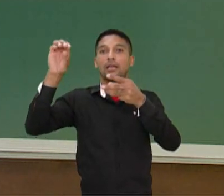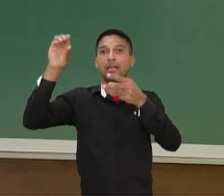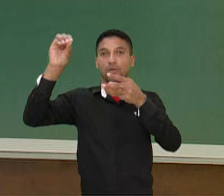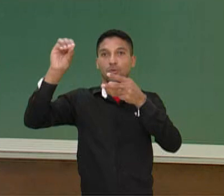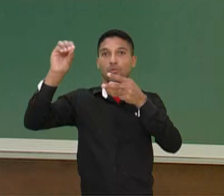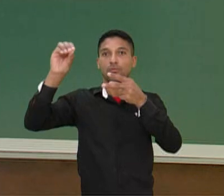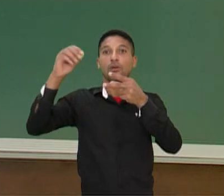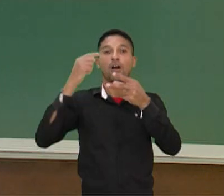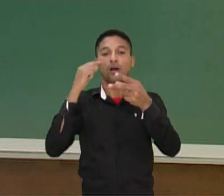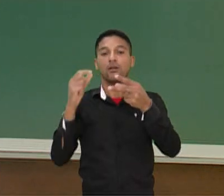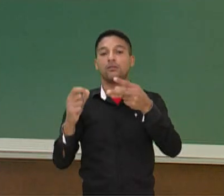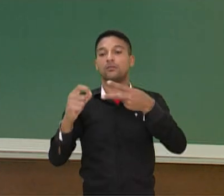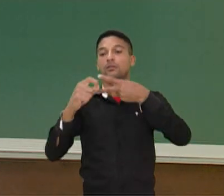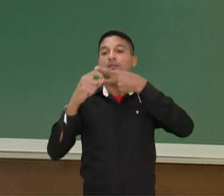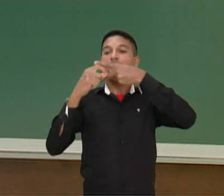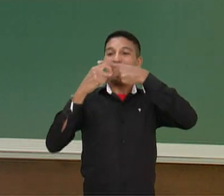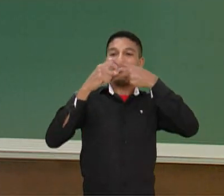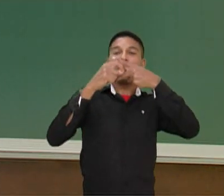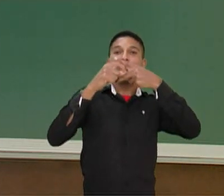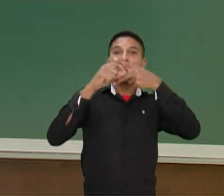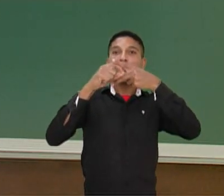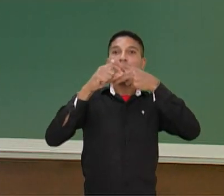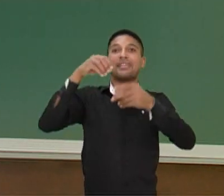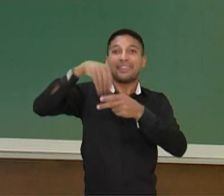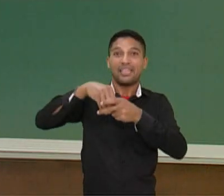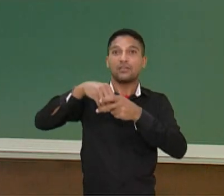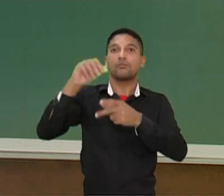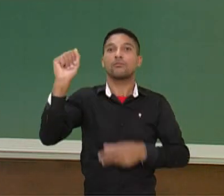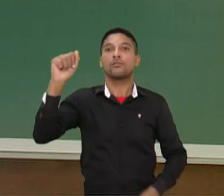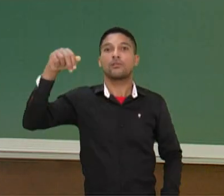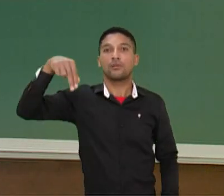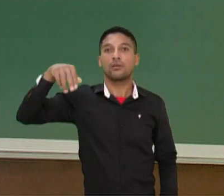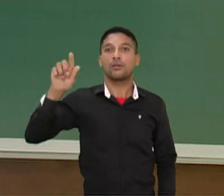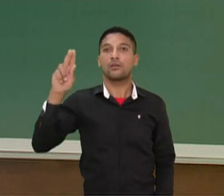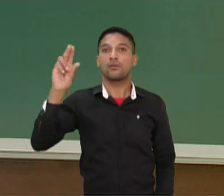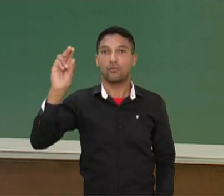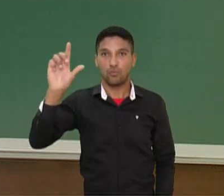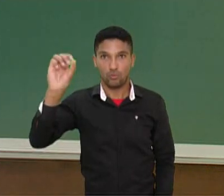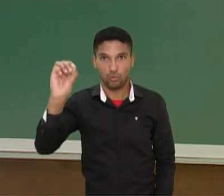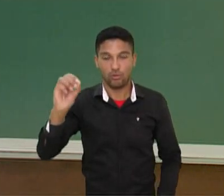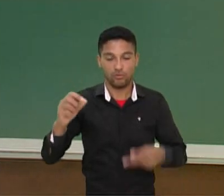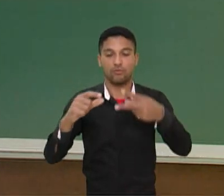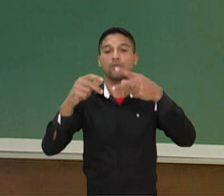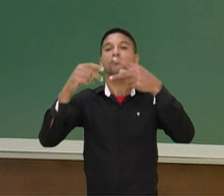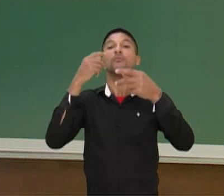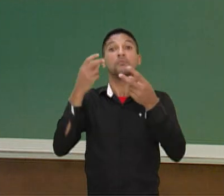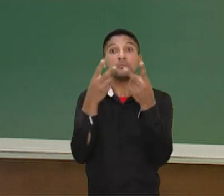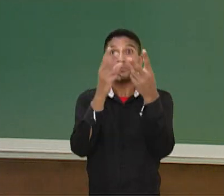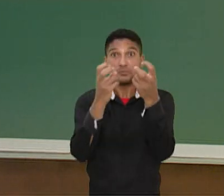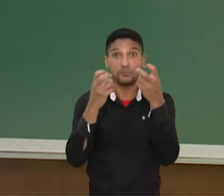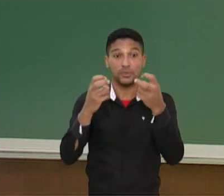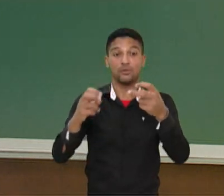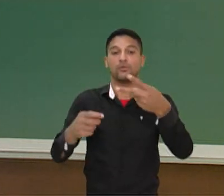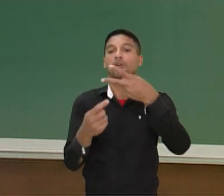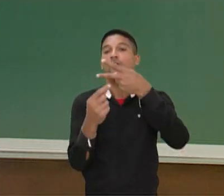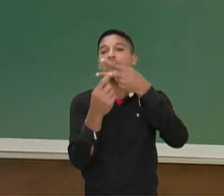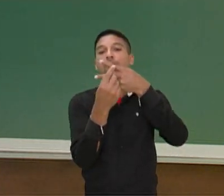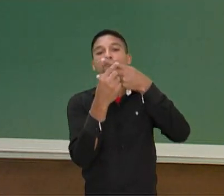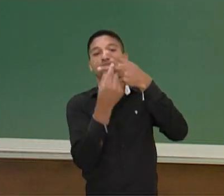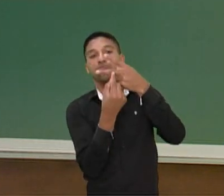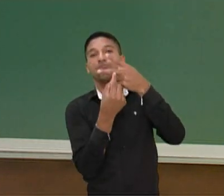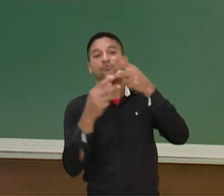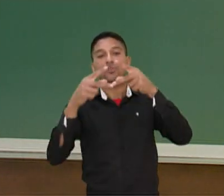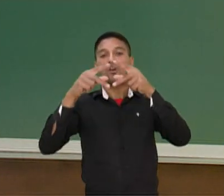com os mesmos nomes dos vértices no qual eles estão localizados, tá? Então olha aqui embaixo. O vértice